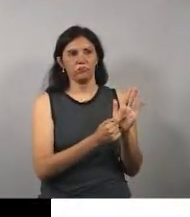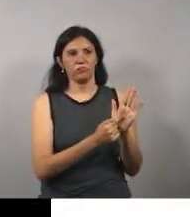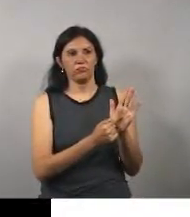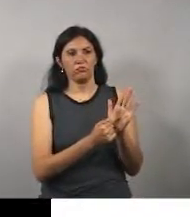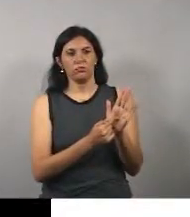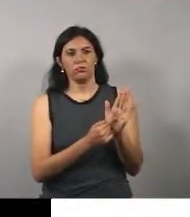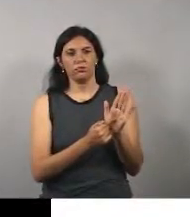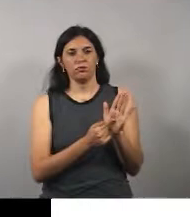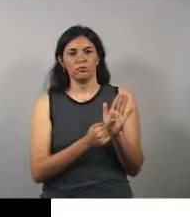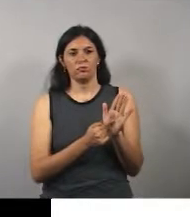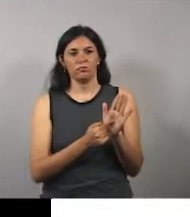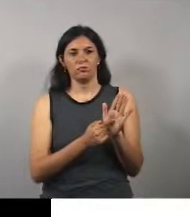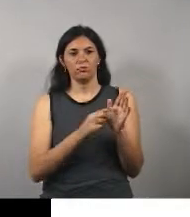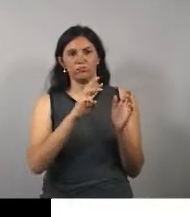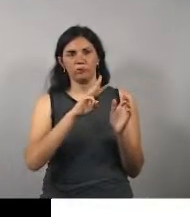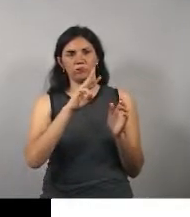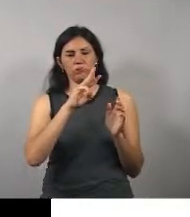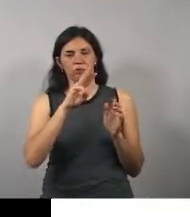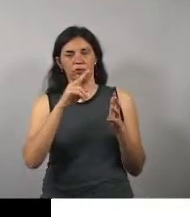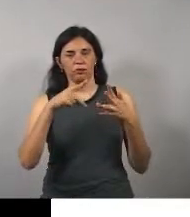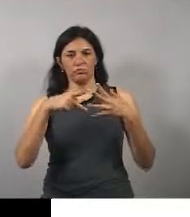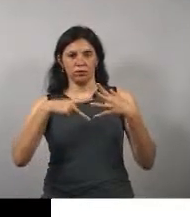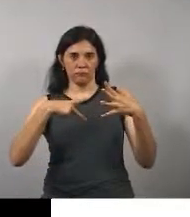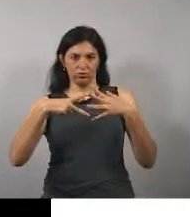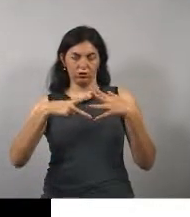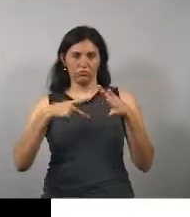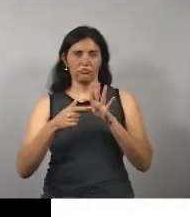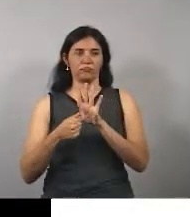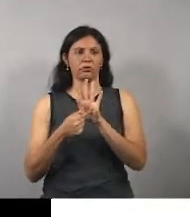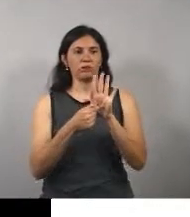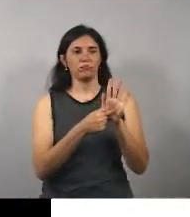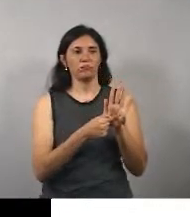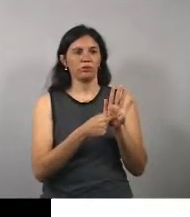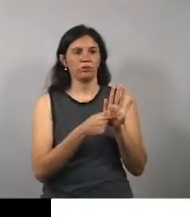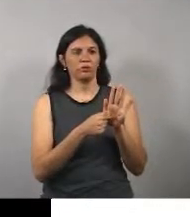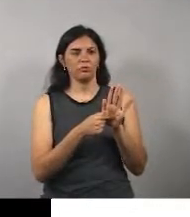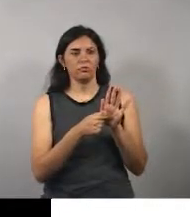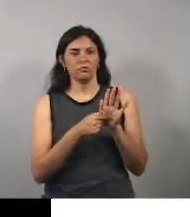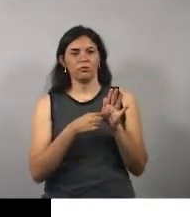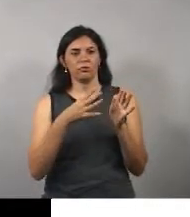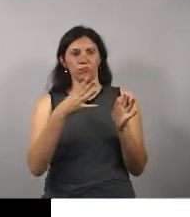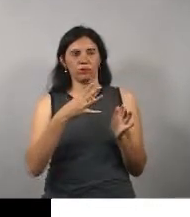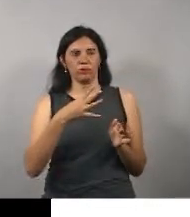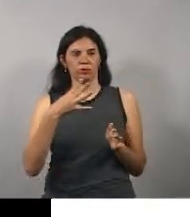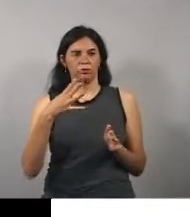o próprio portal da Transparência traz lá o aporte de